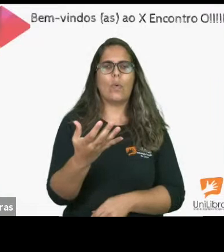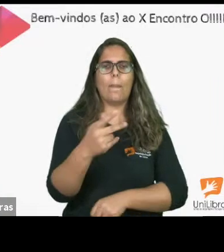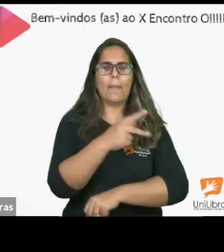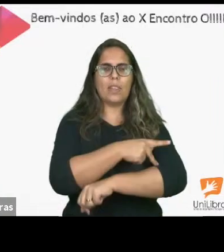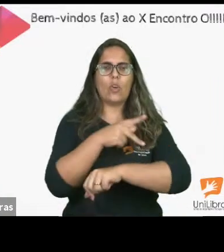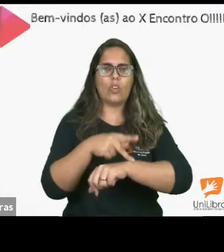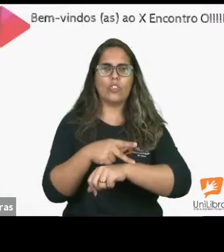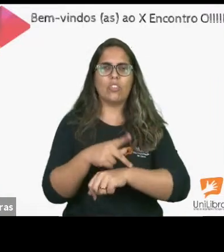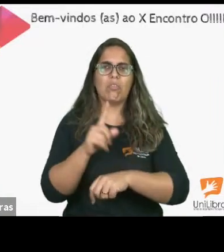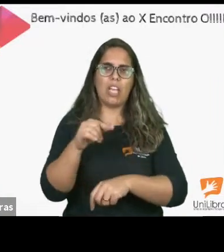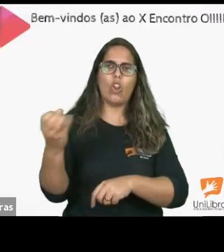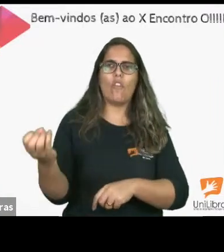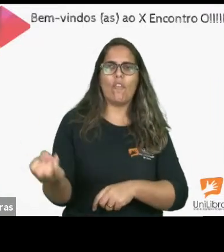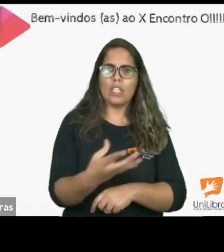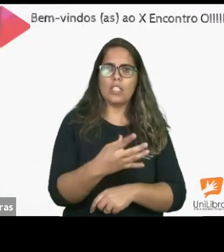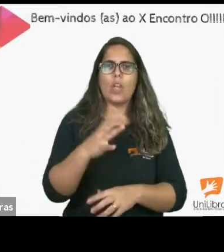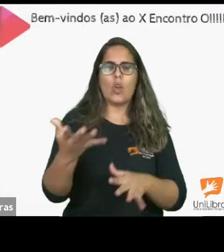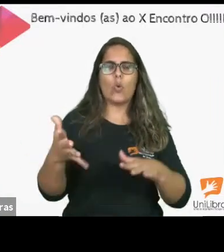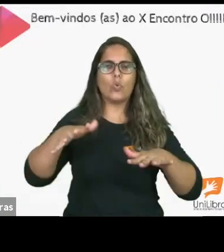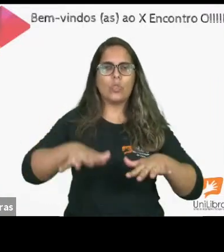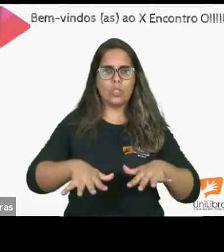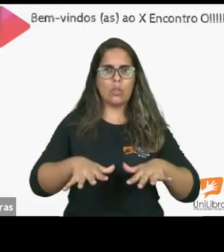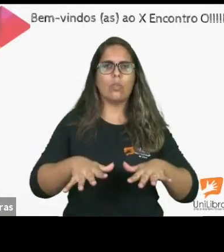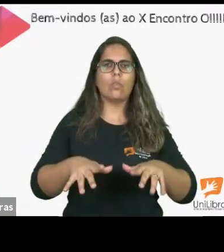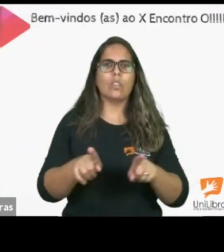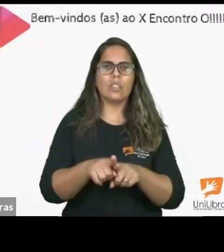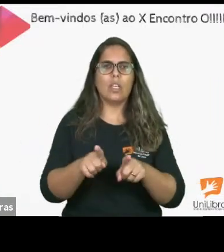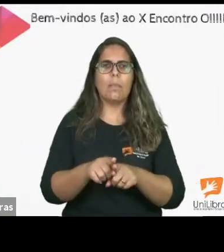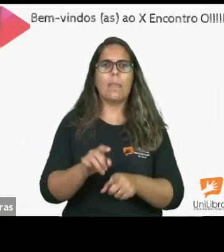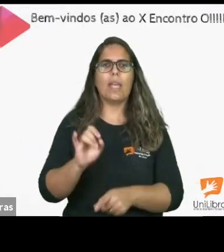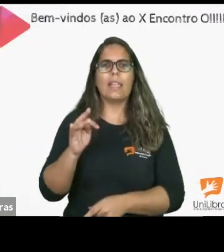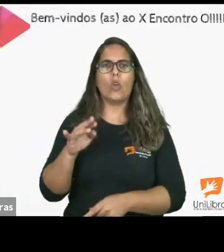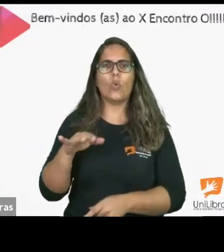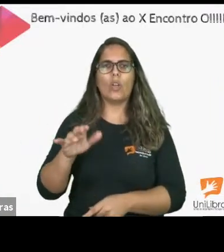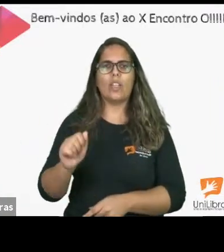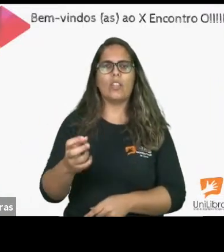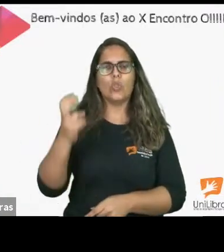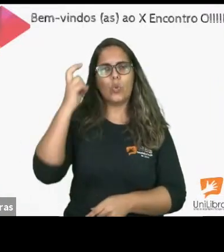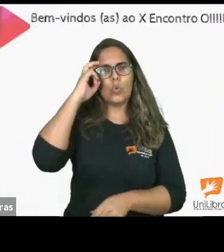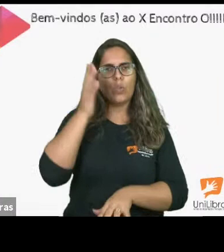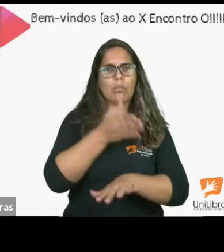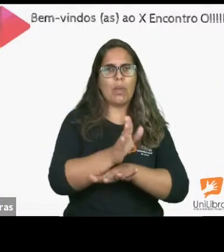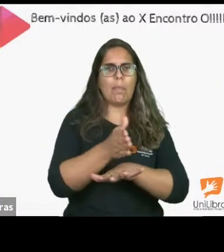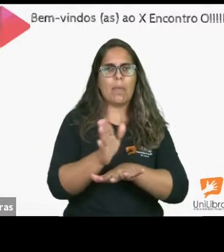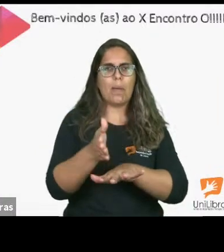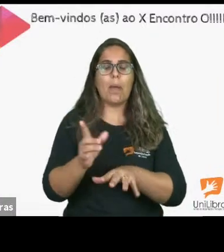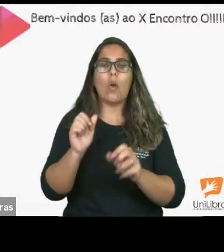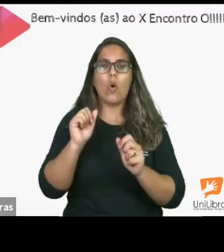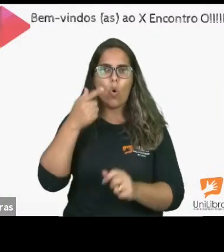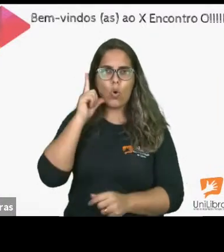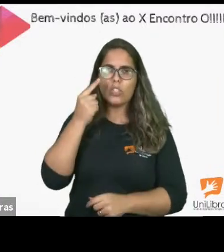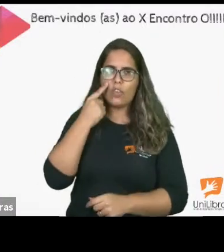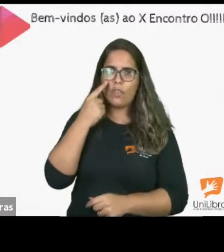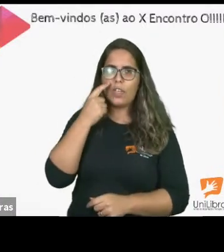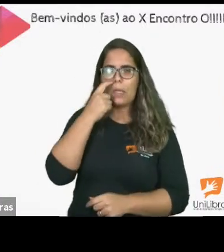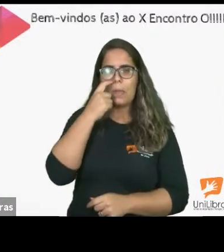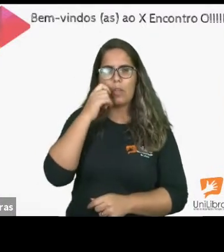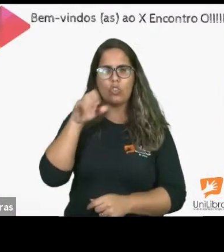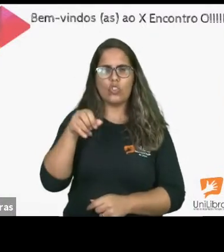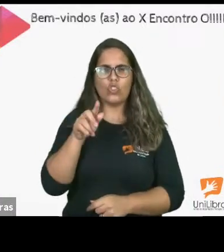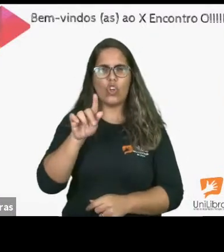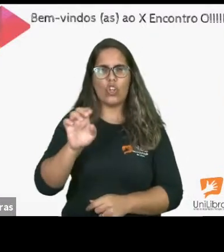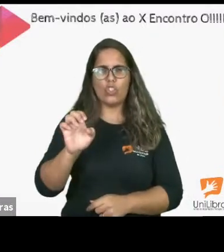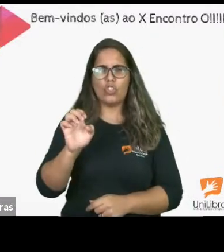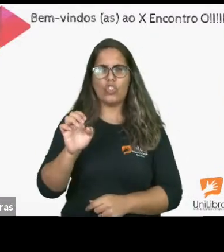pedagógica. É inovação, é inclusão e é interculturalidade, porque ontem eu pude assistir o Jorge, se eu não me engano, que está